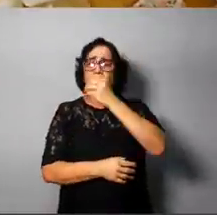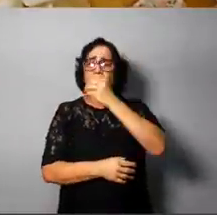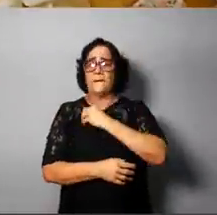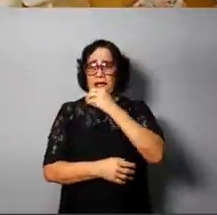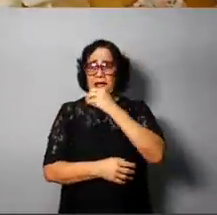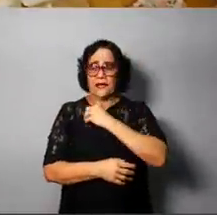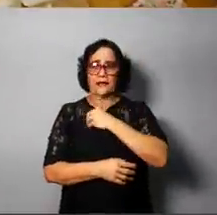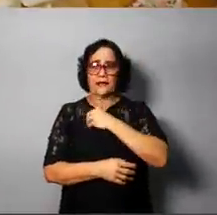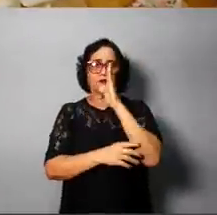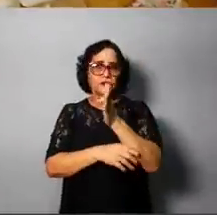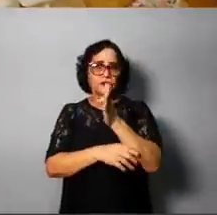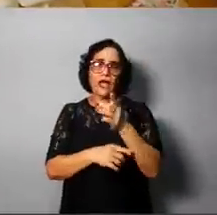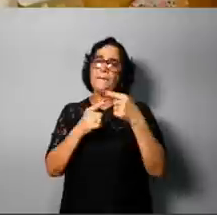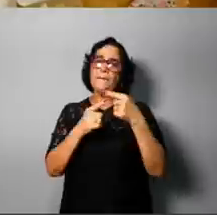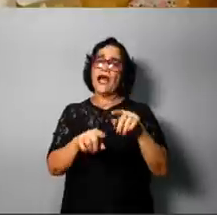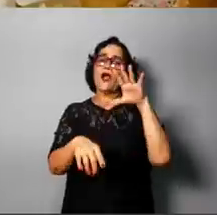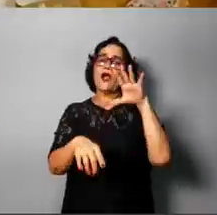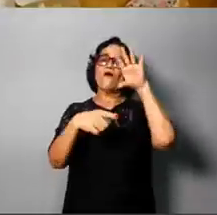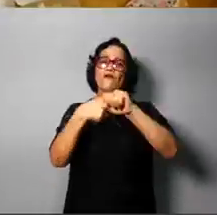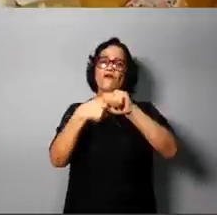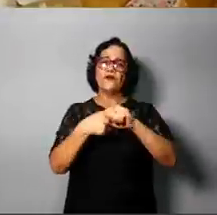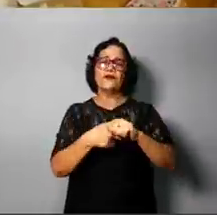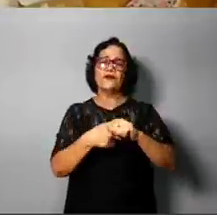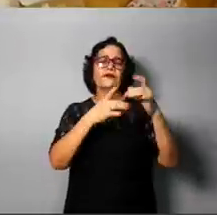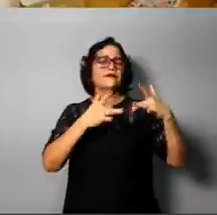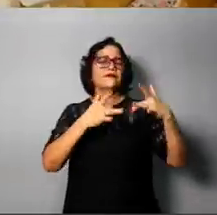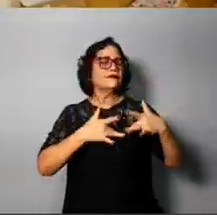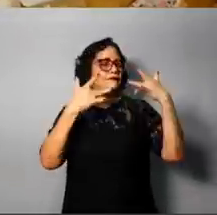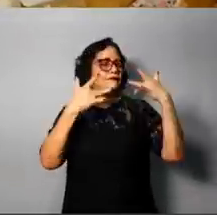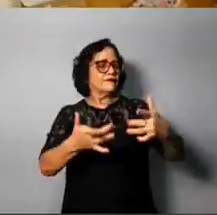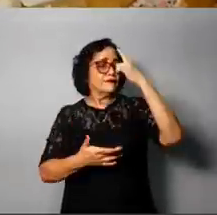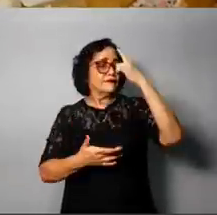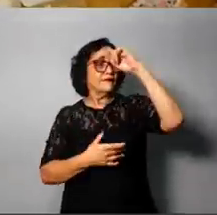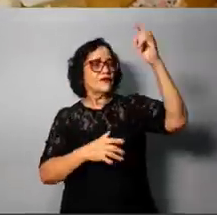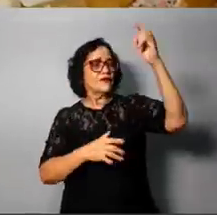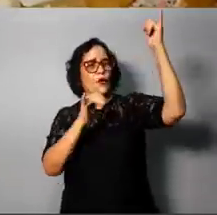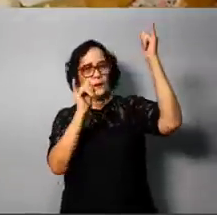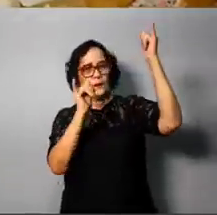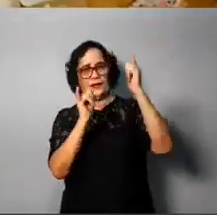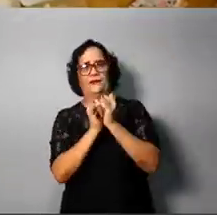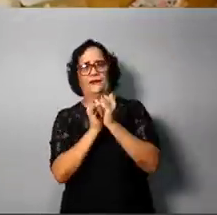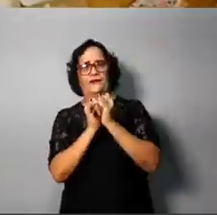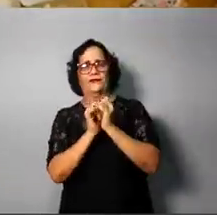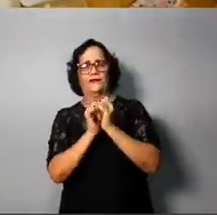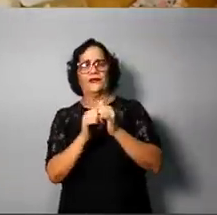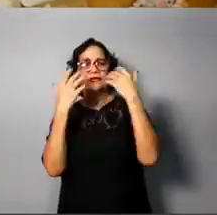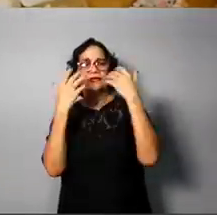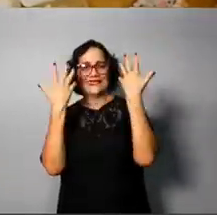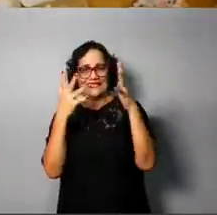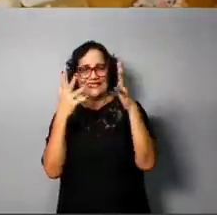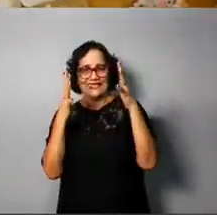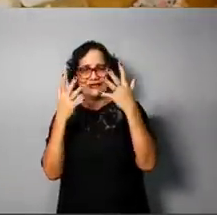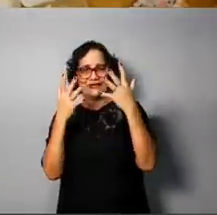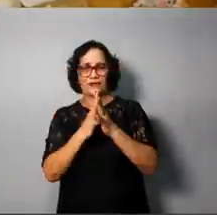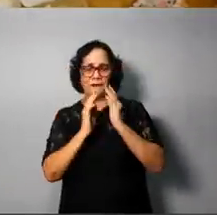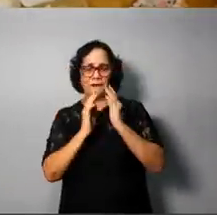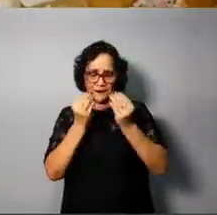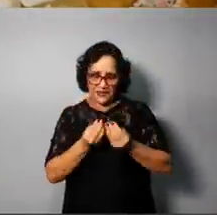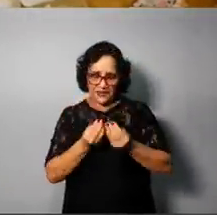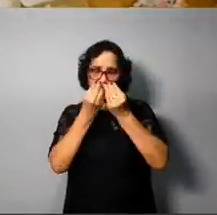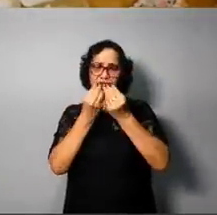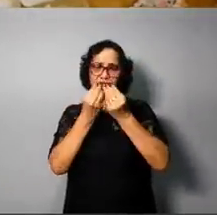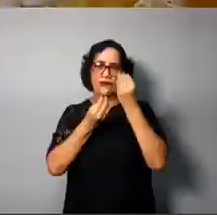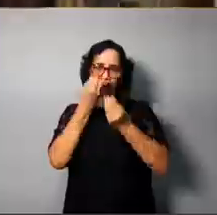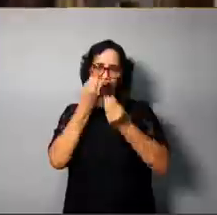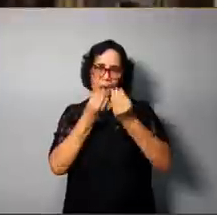tempo confiantes na bondade do Senhor e no seu perdão, para bem celebrar esta Santa Missa.